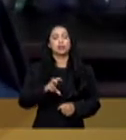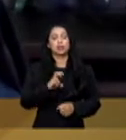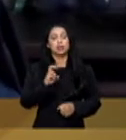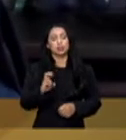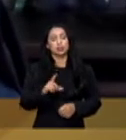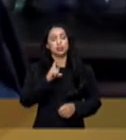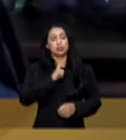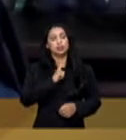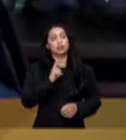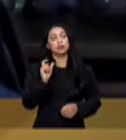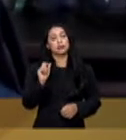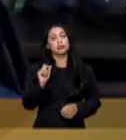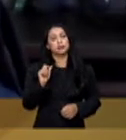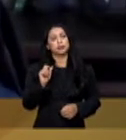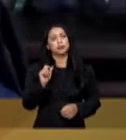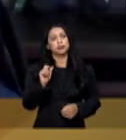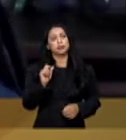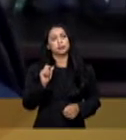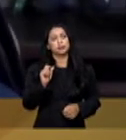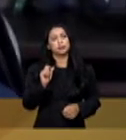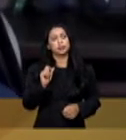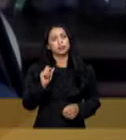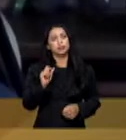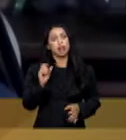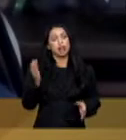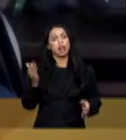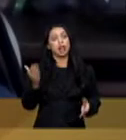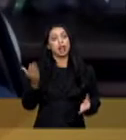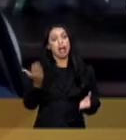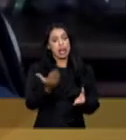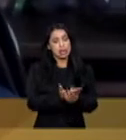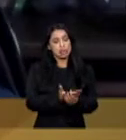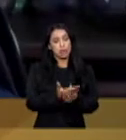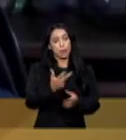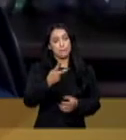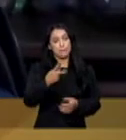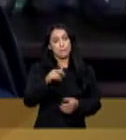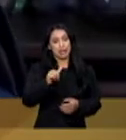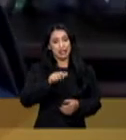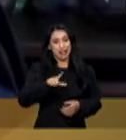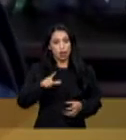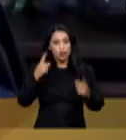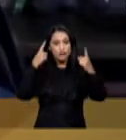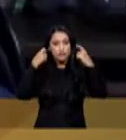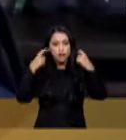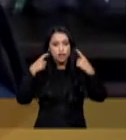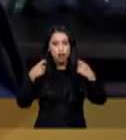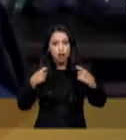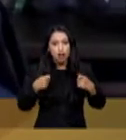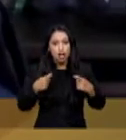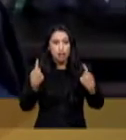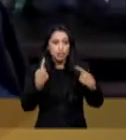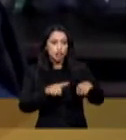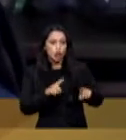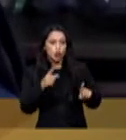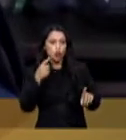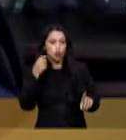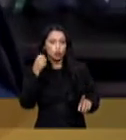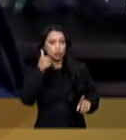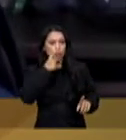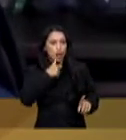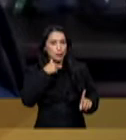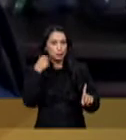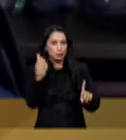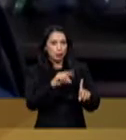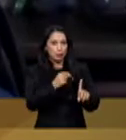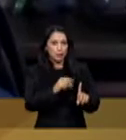previa que a ação penal, no caso de violência doméstica, era condicionada